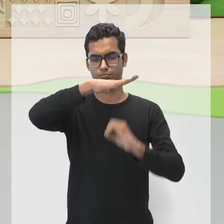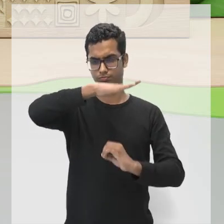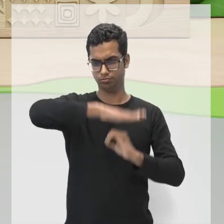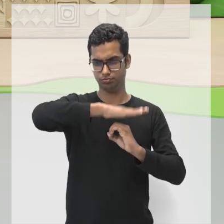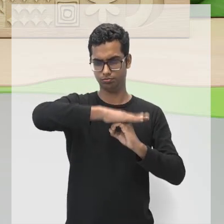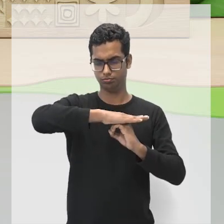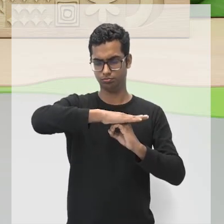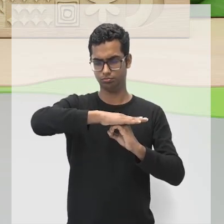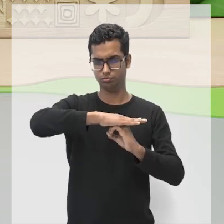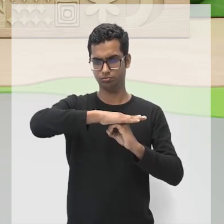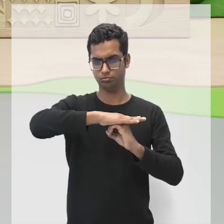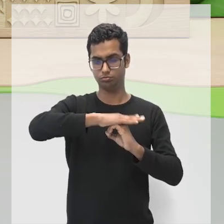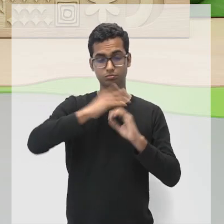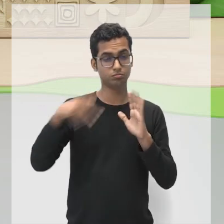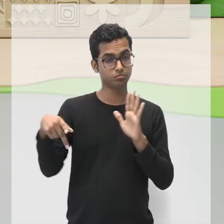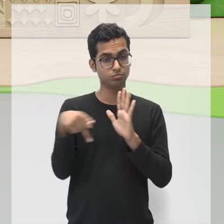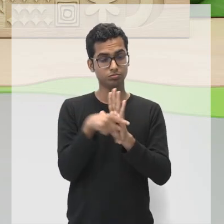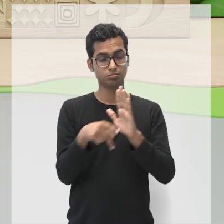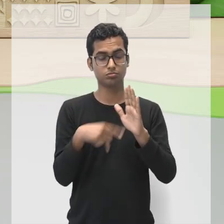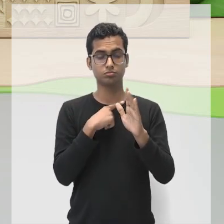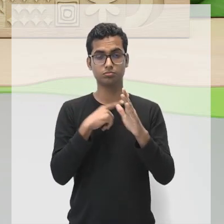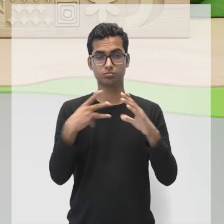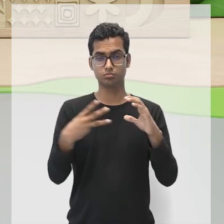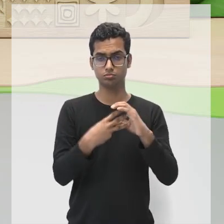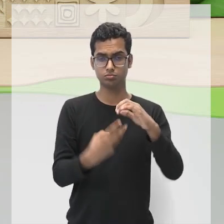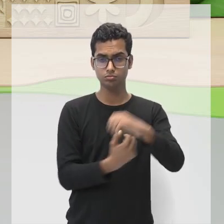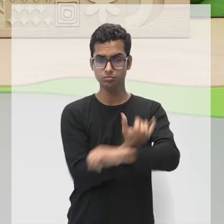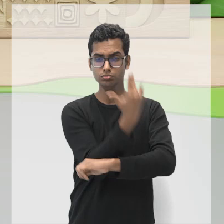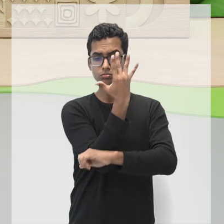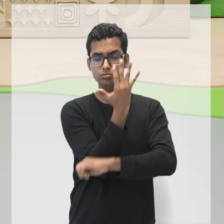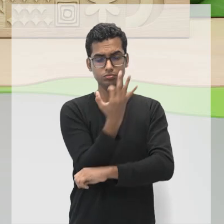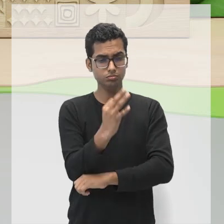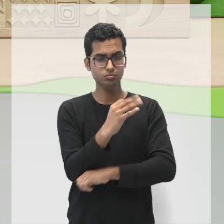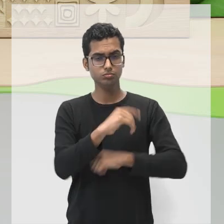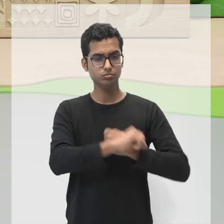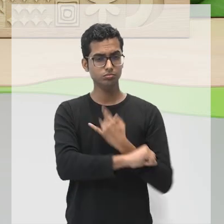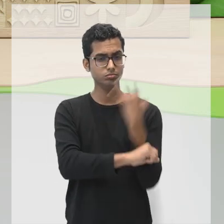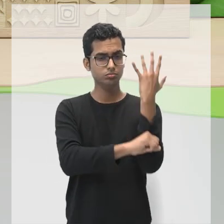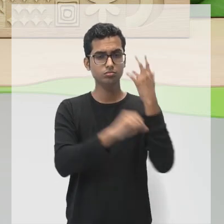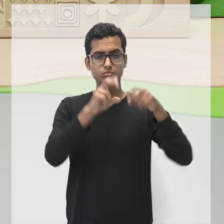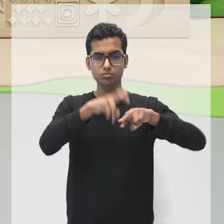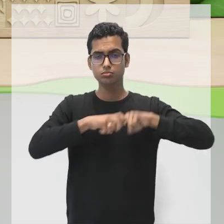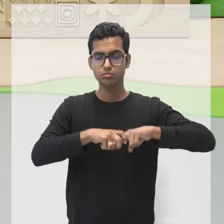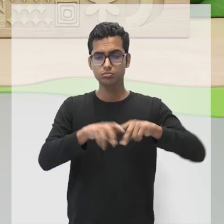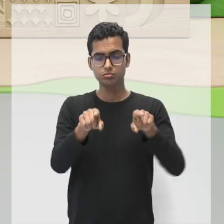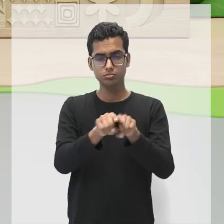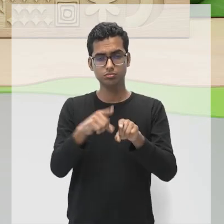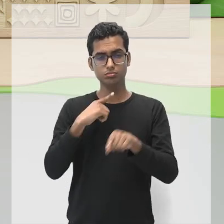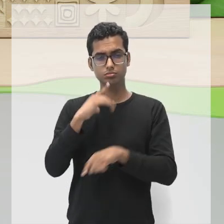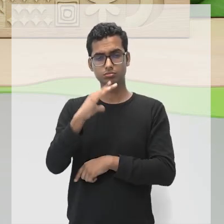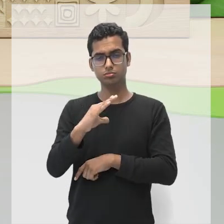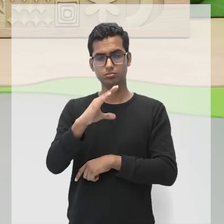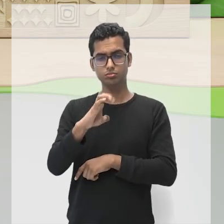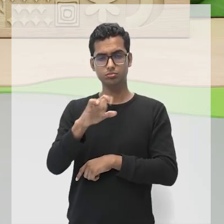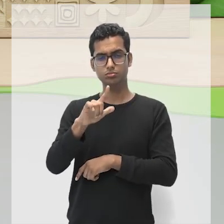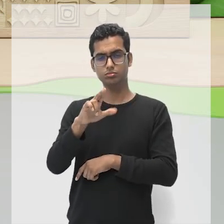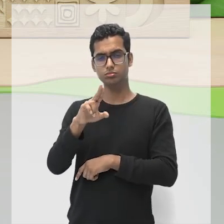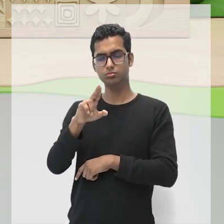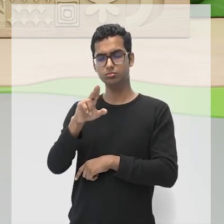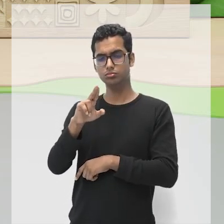é uma estrutura exclusiva da célula vegetal e é formada por celulose.